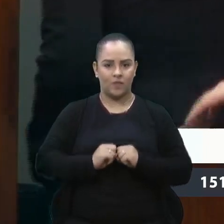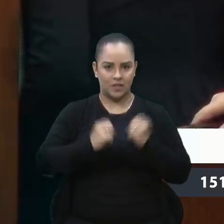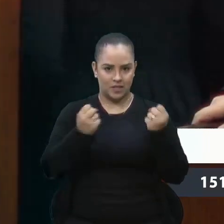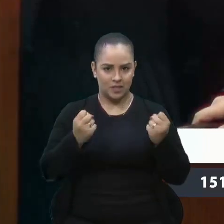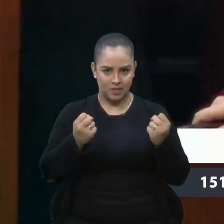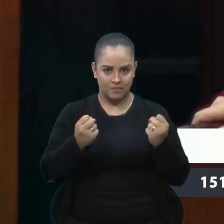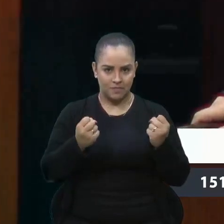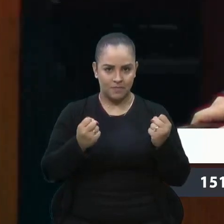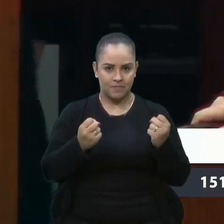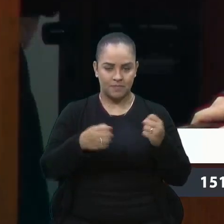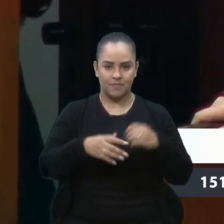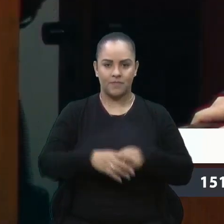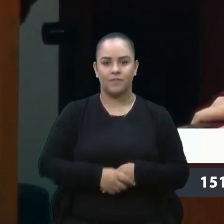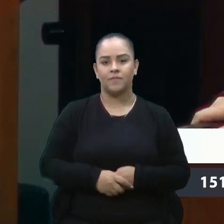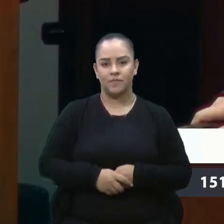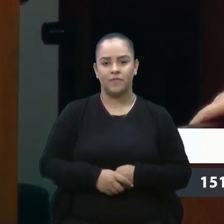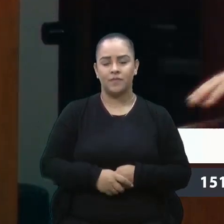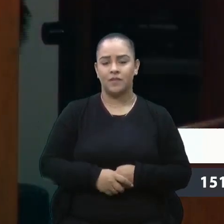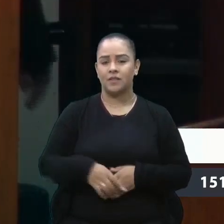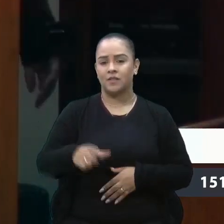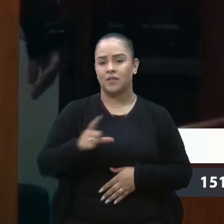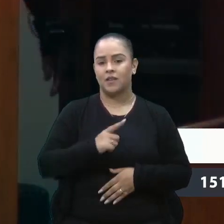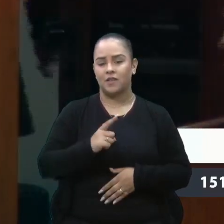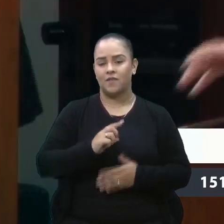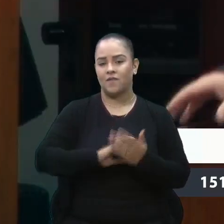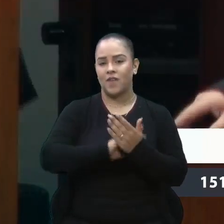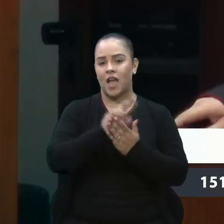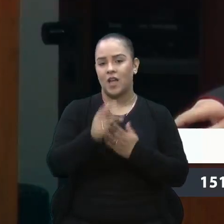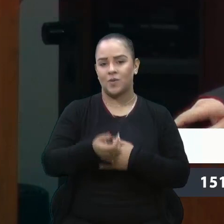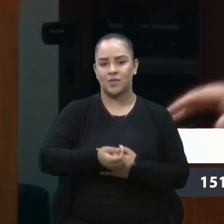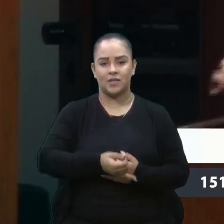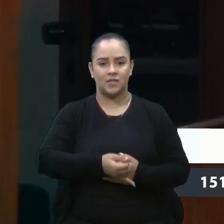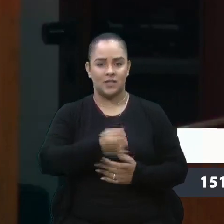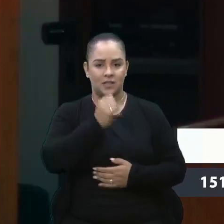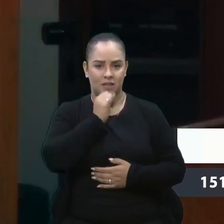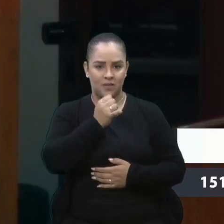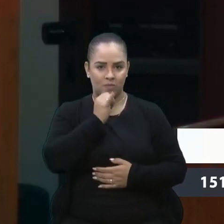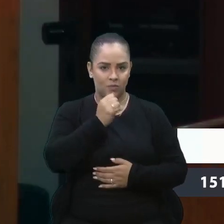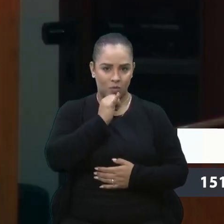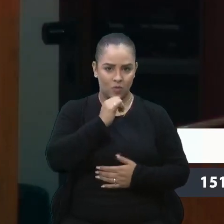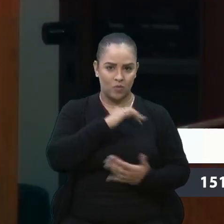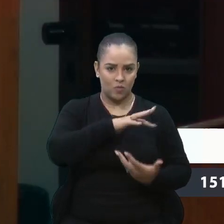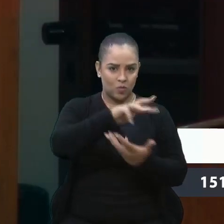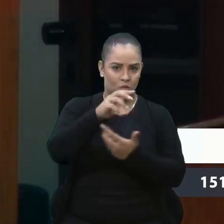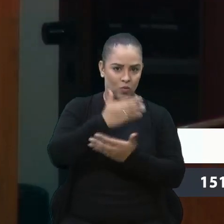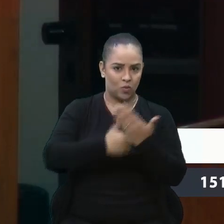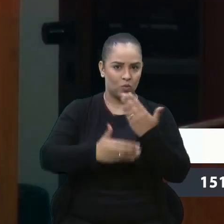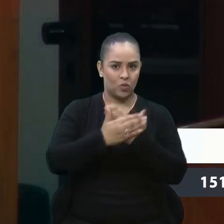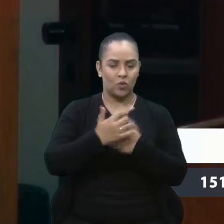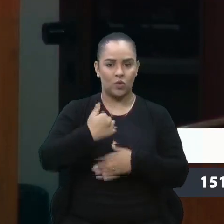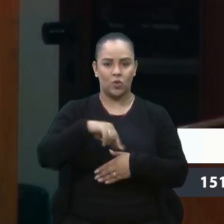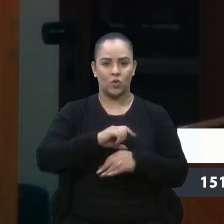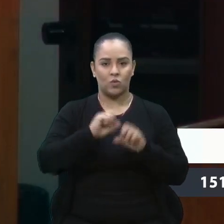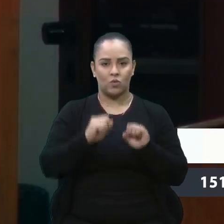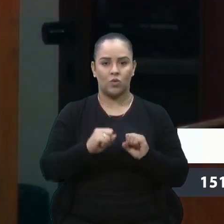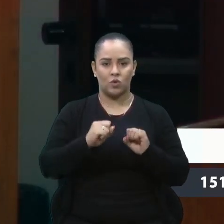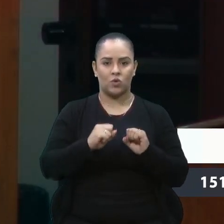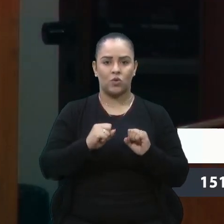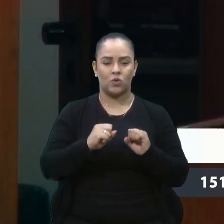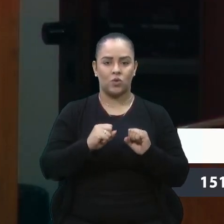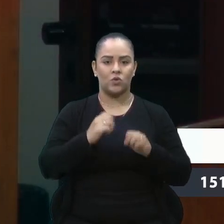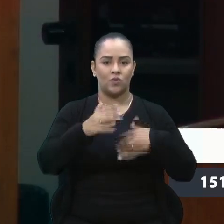fortalecendo. E existem exemplos no mundo inteiro do que a gente pode desenvolver e o que a gente